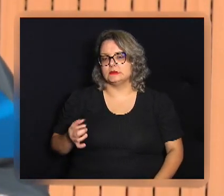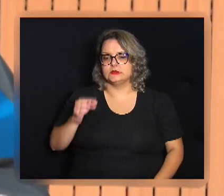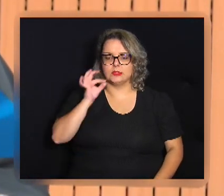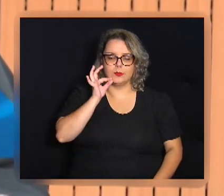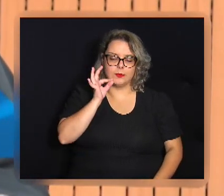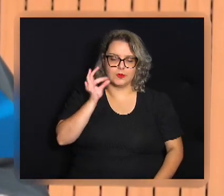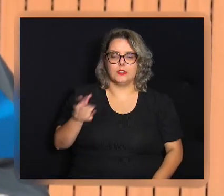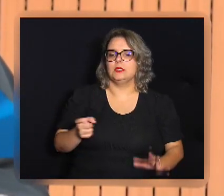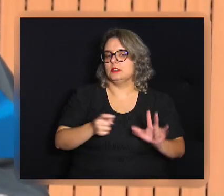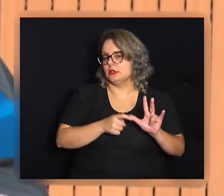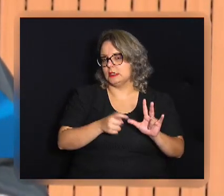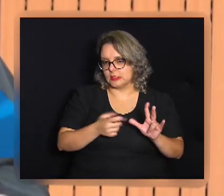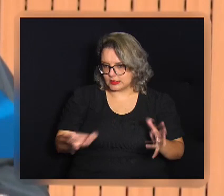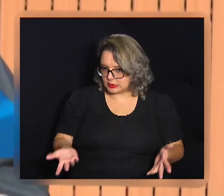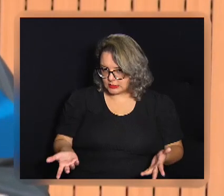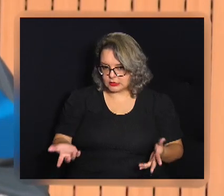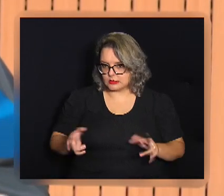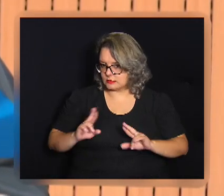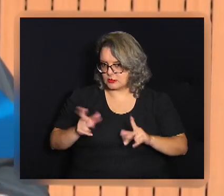acabam